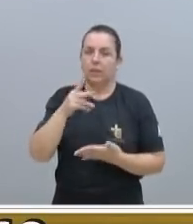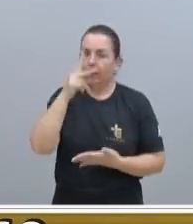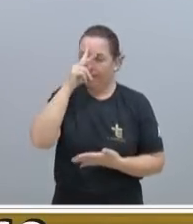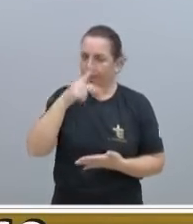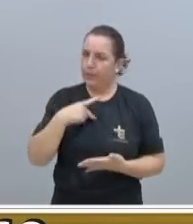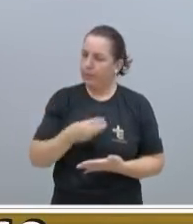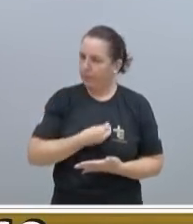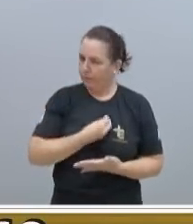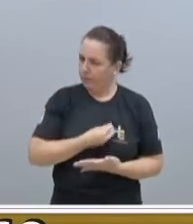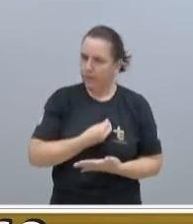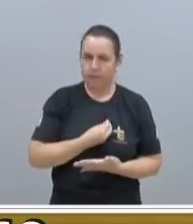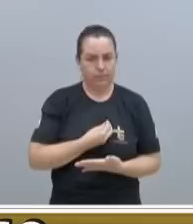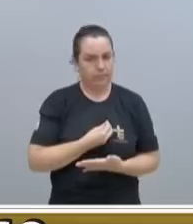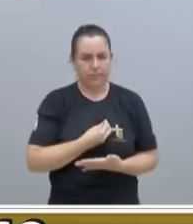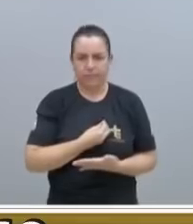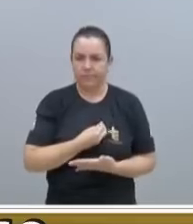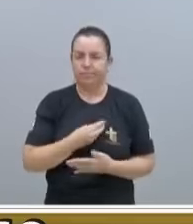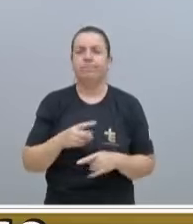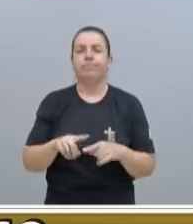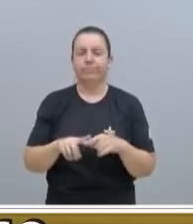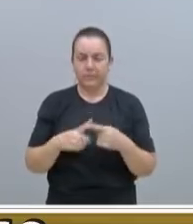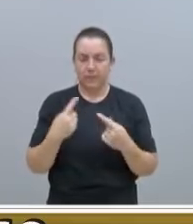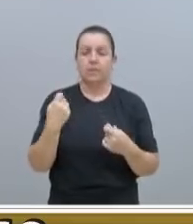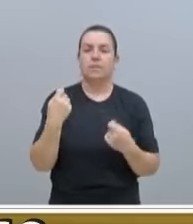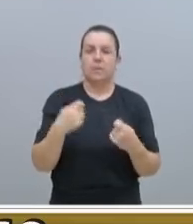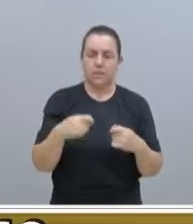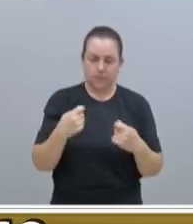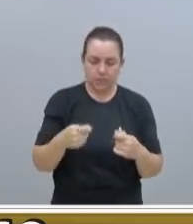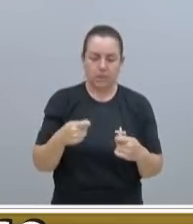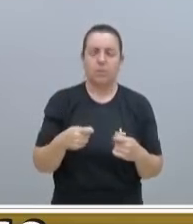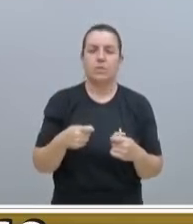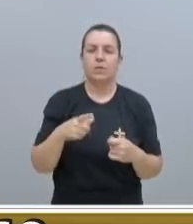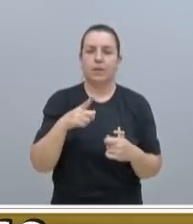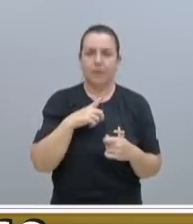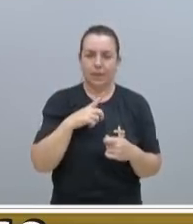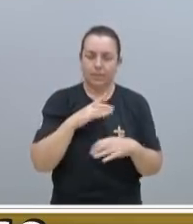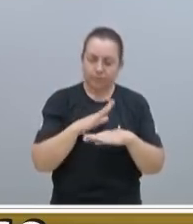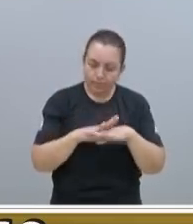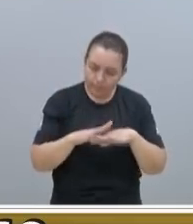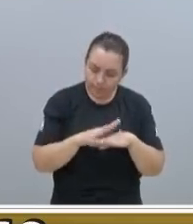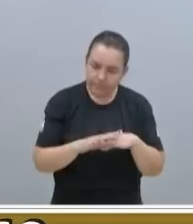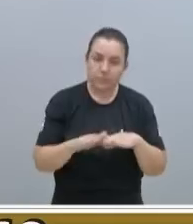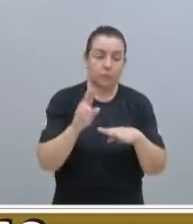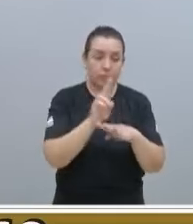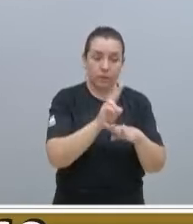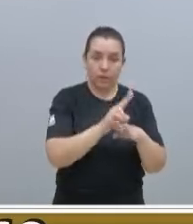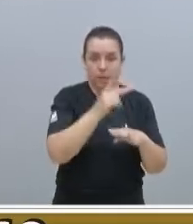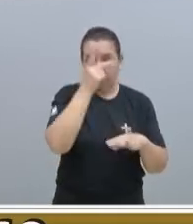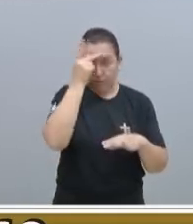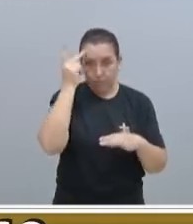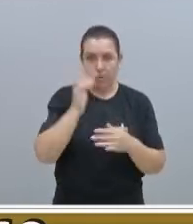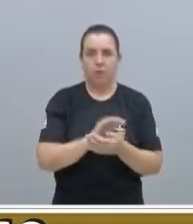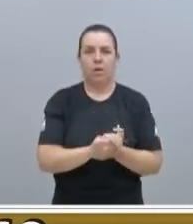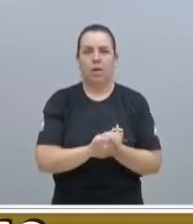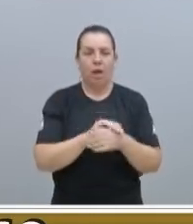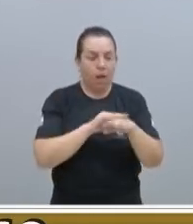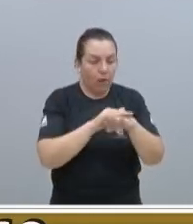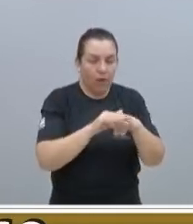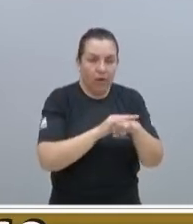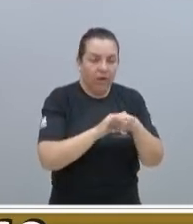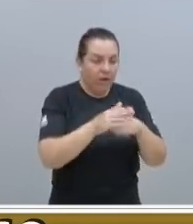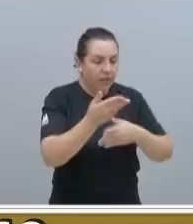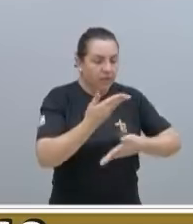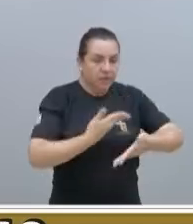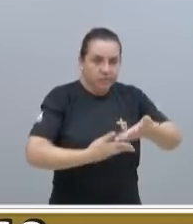correção fraterna vou usar o termo diálogo entre pais e filhos filhos e